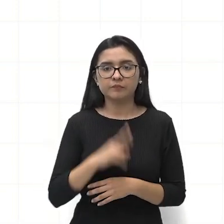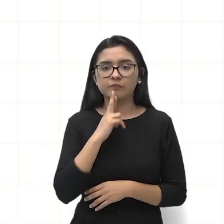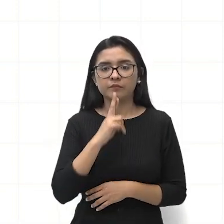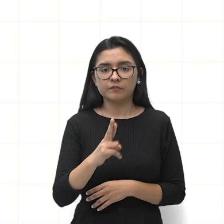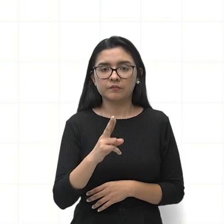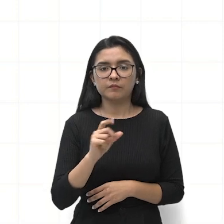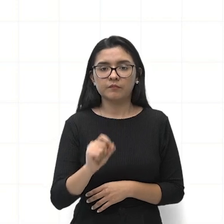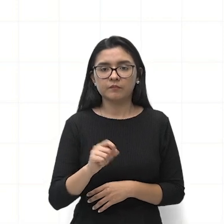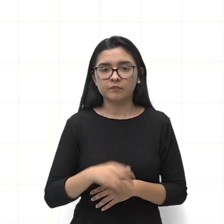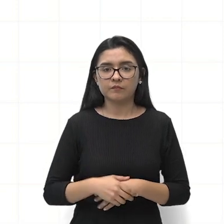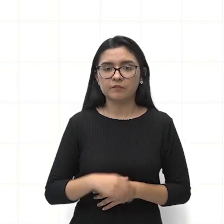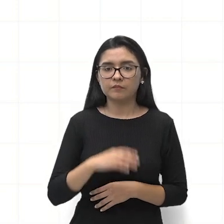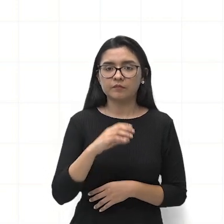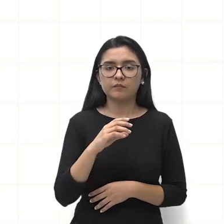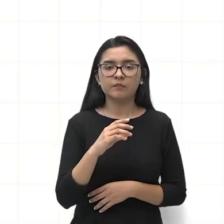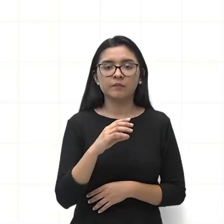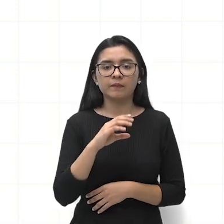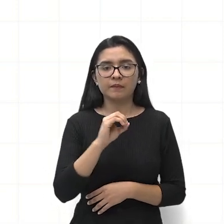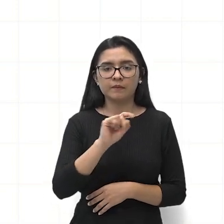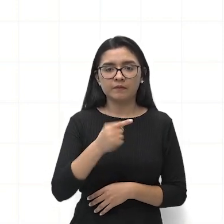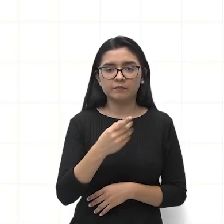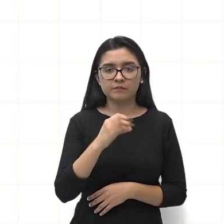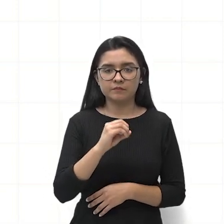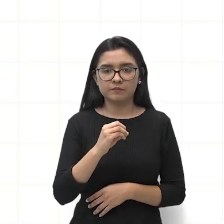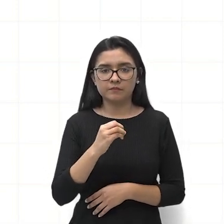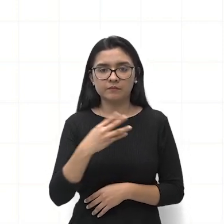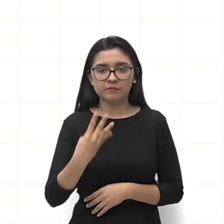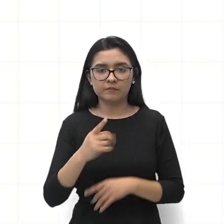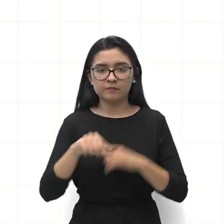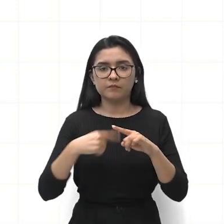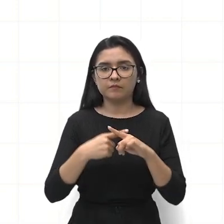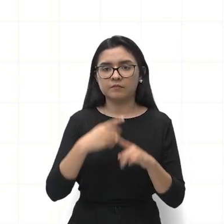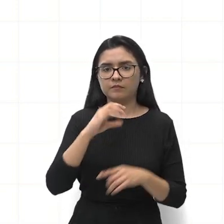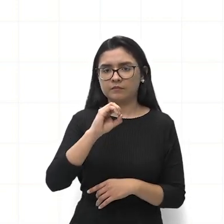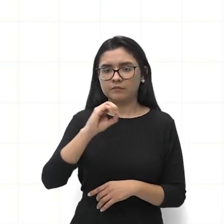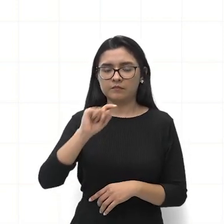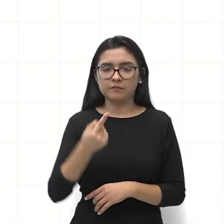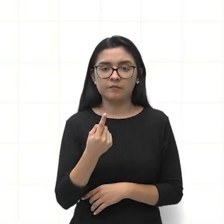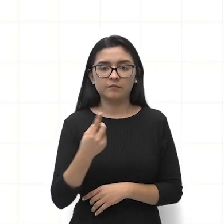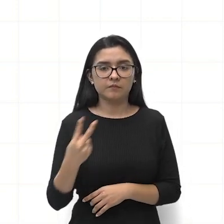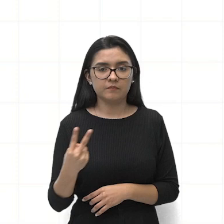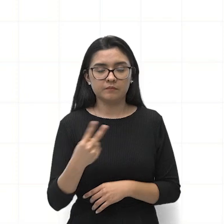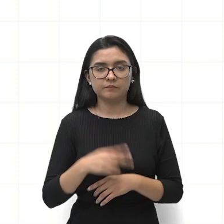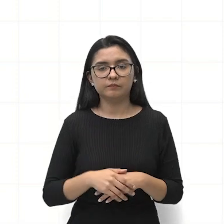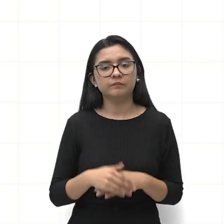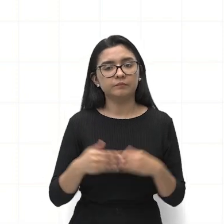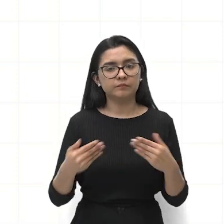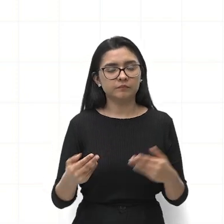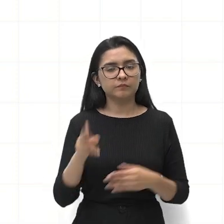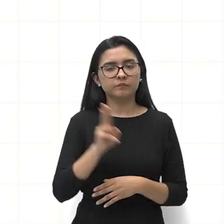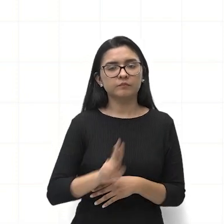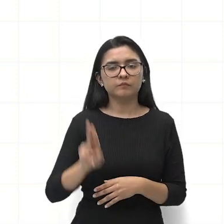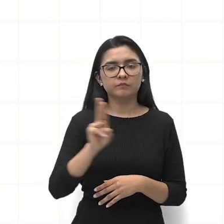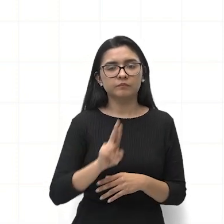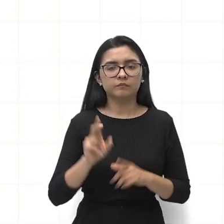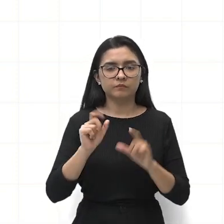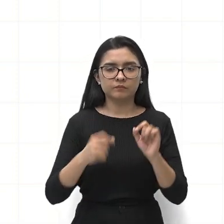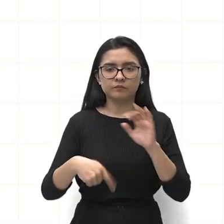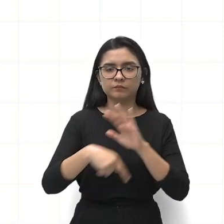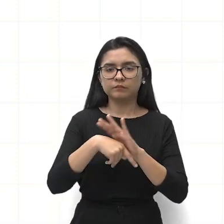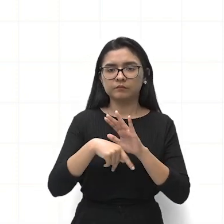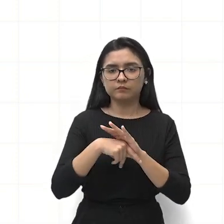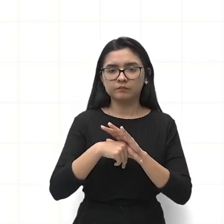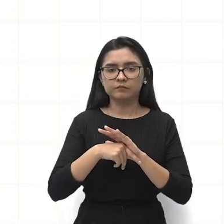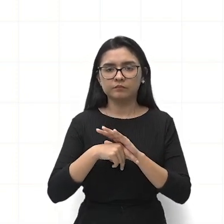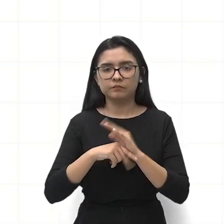ter 0,04 que multiplica 0,2. Mesmo assim, pessoal, você utilizando o